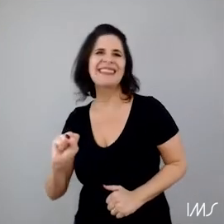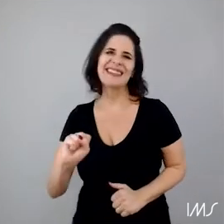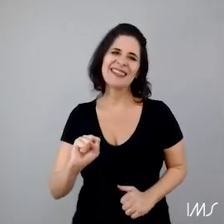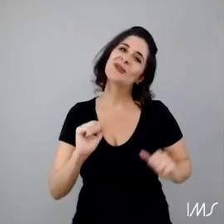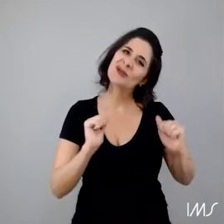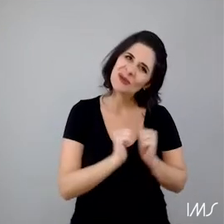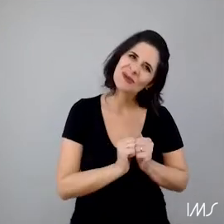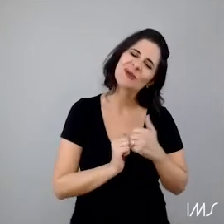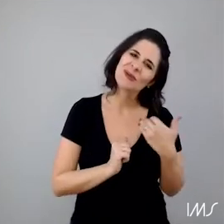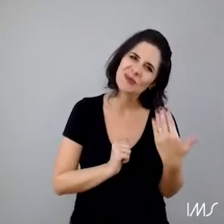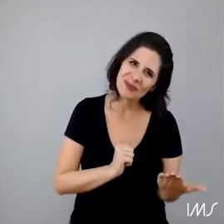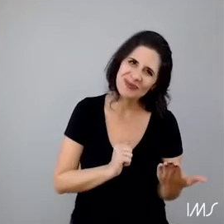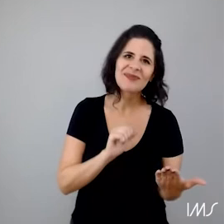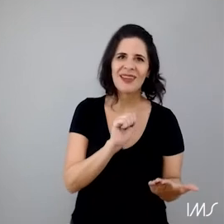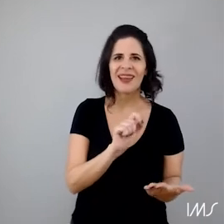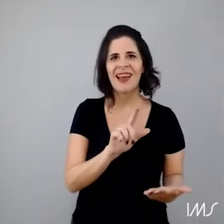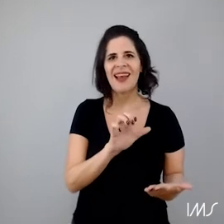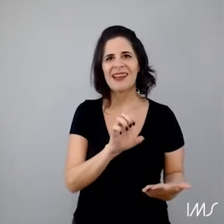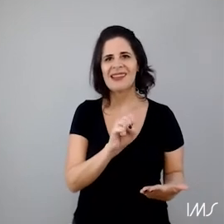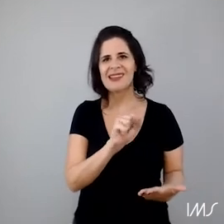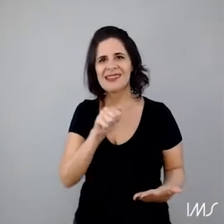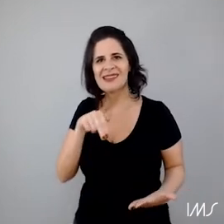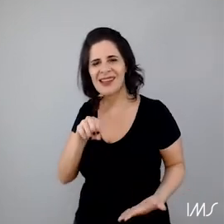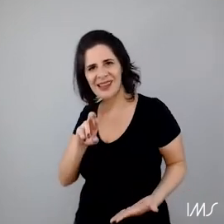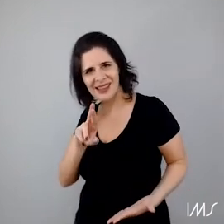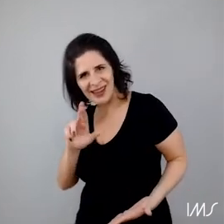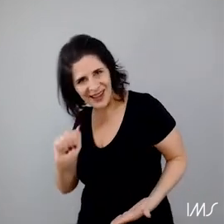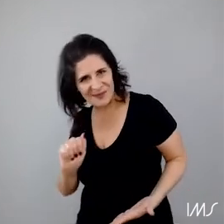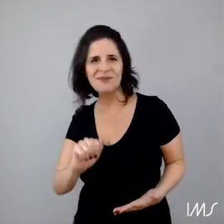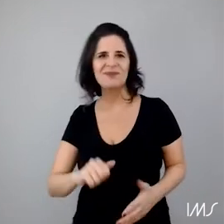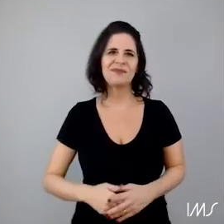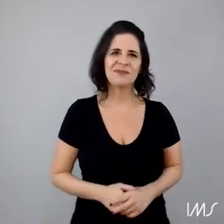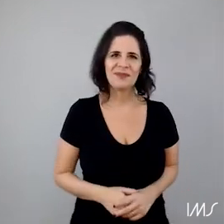e também junto com Alessandra Vanucci.